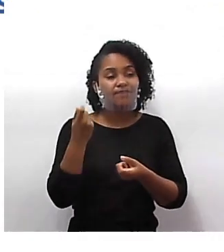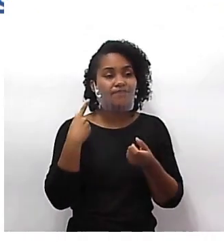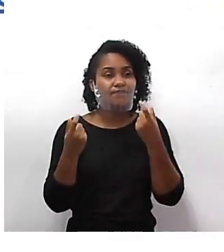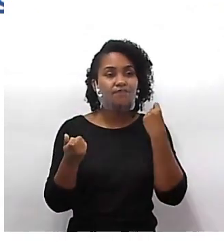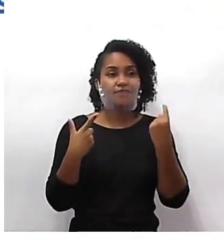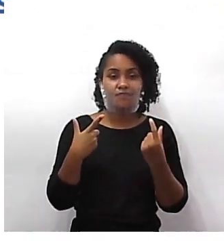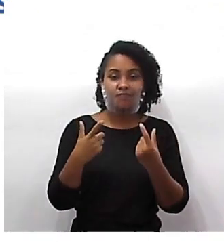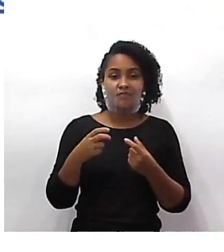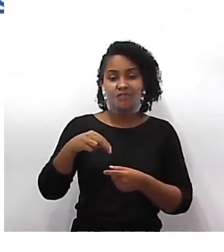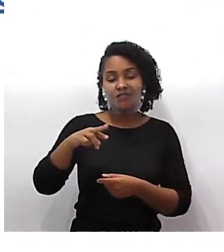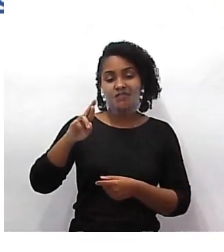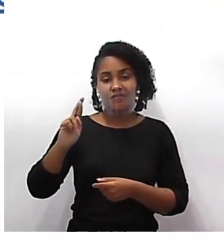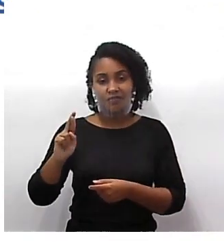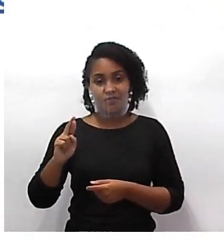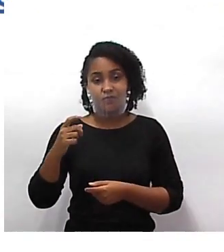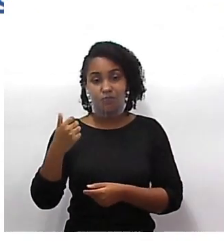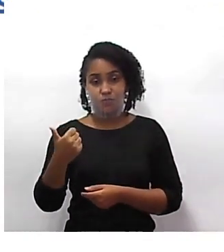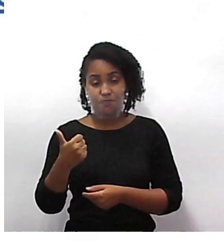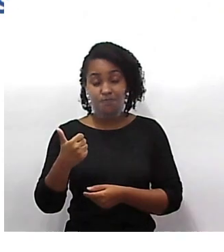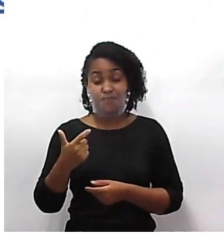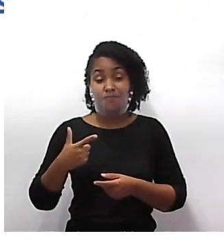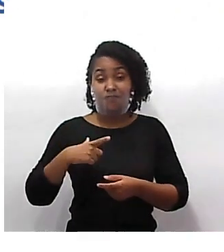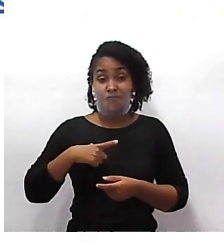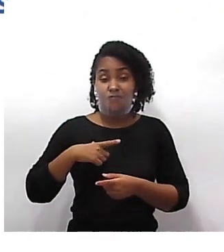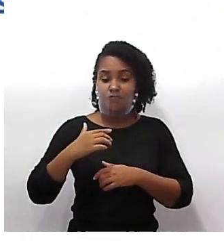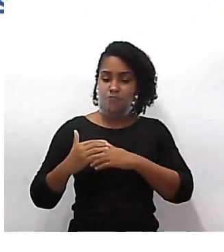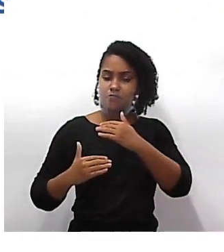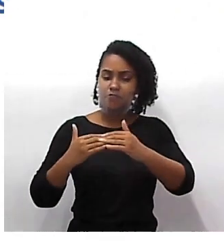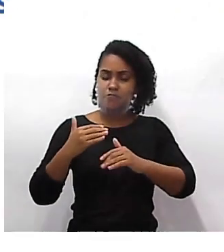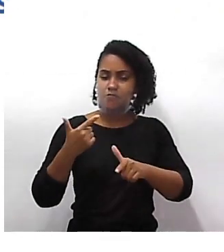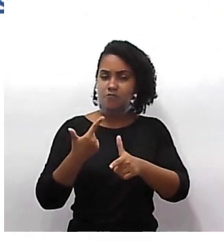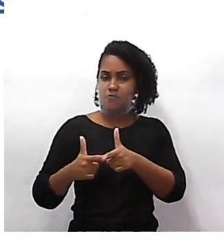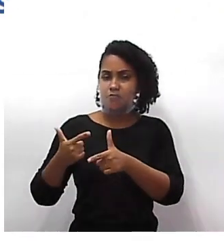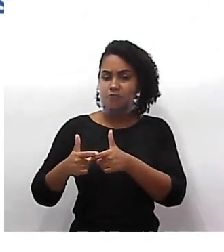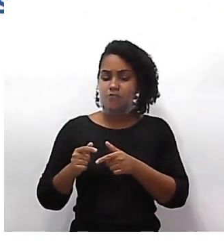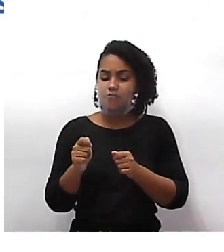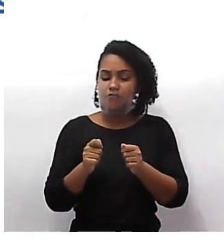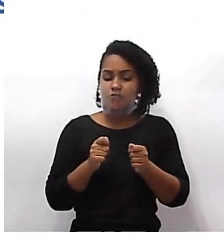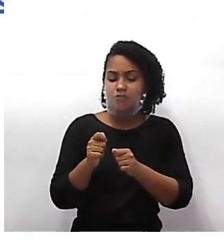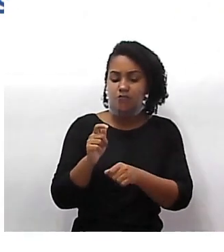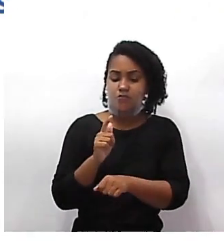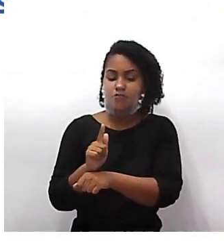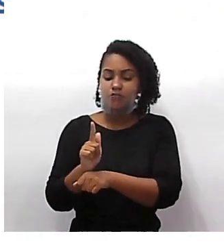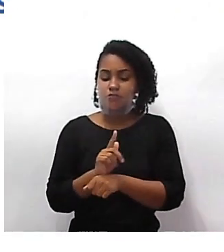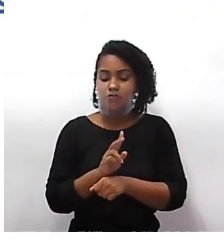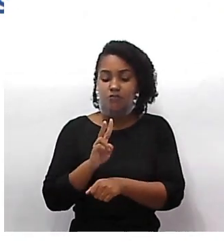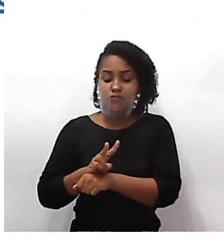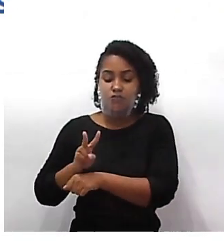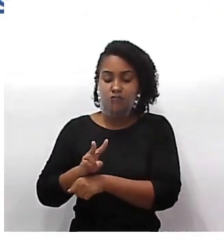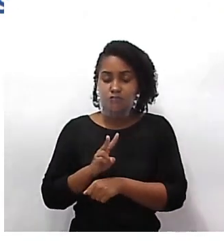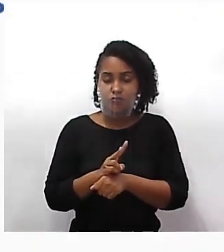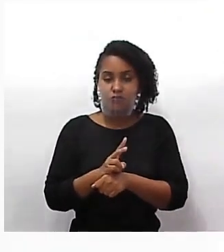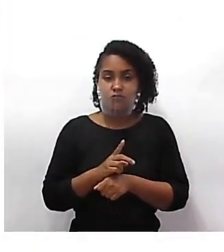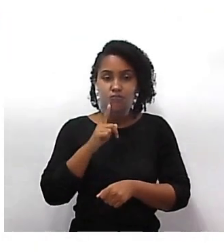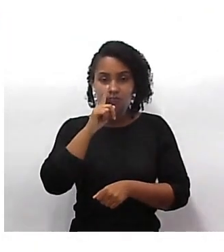norma regulamentadora NR1 de desenvolverem um programa de gerenciamento de riscos